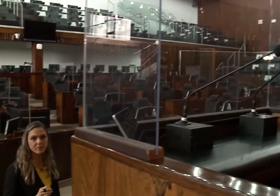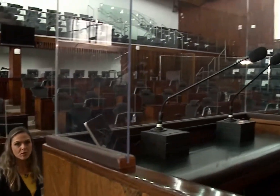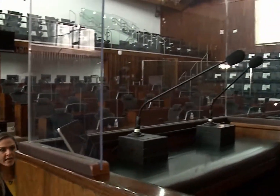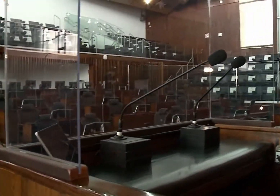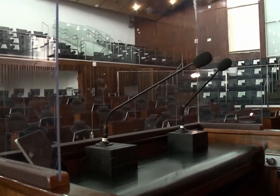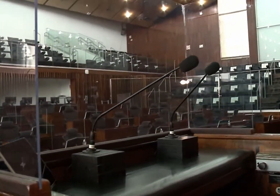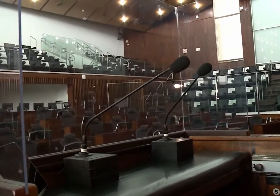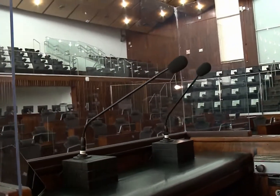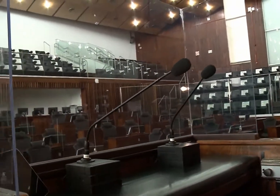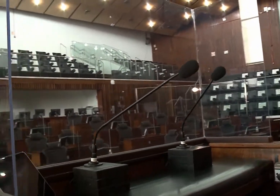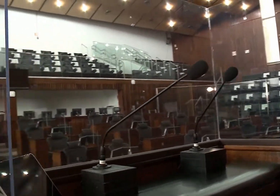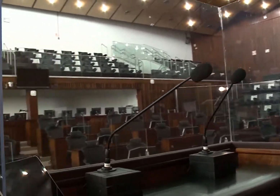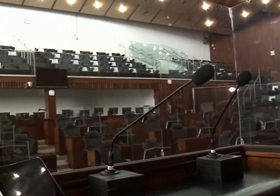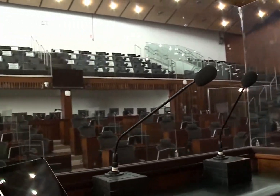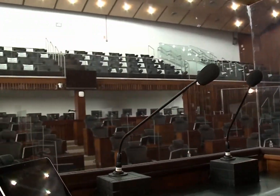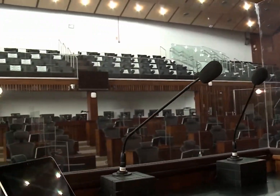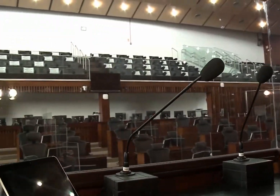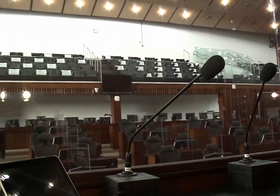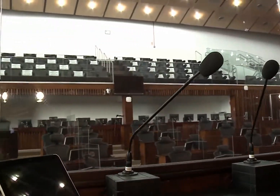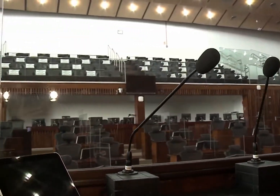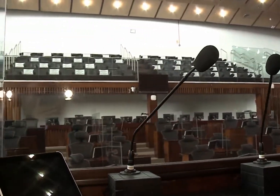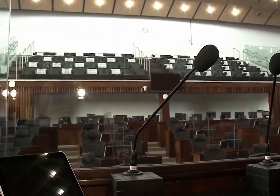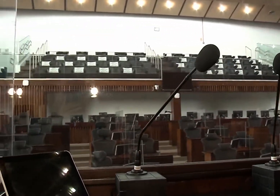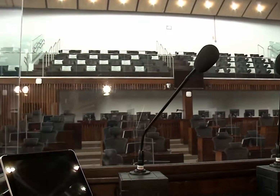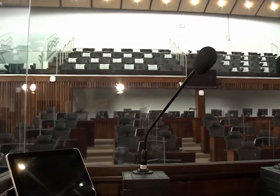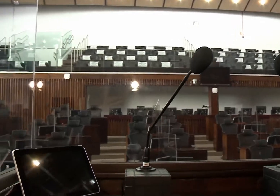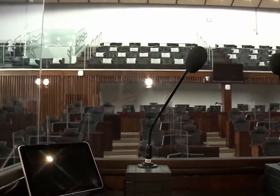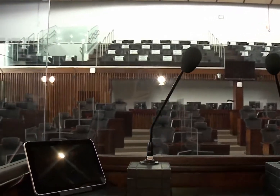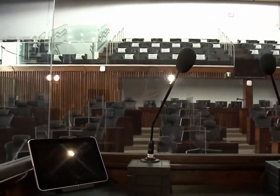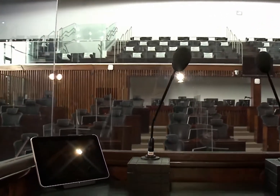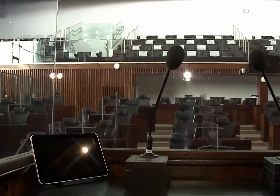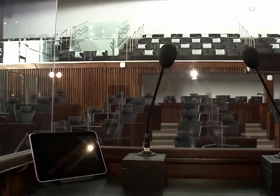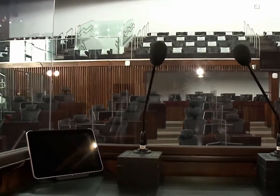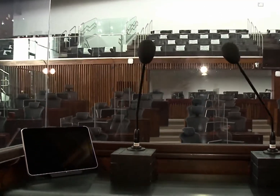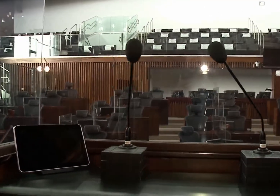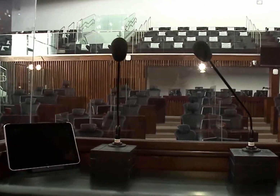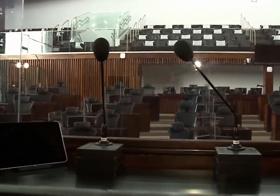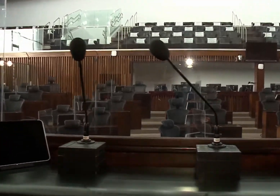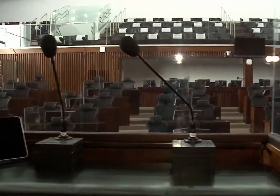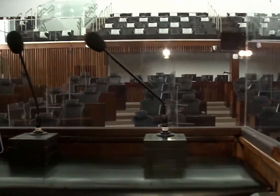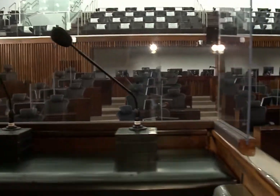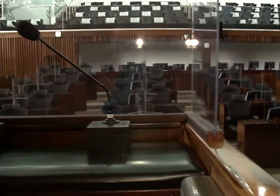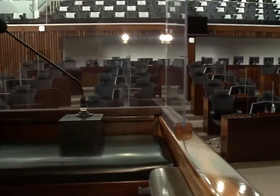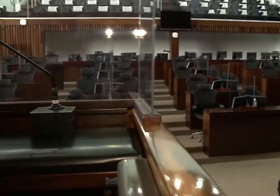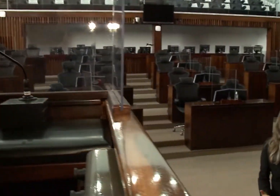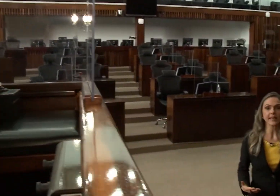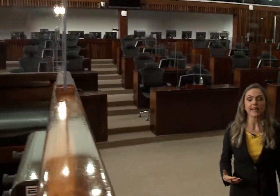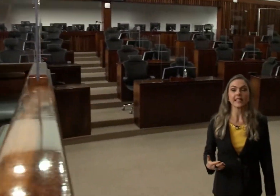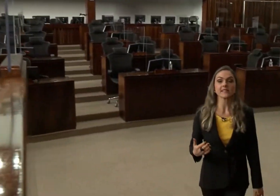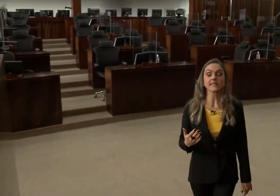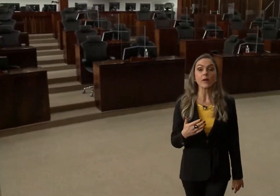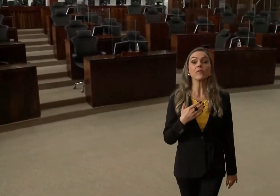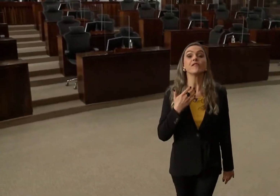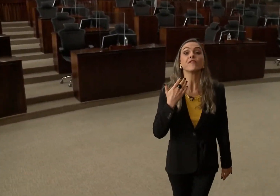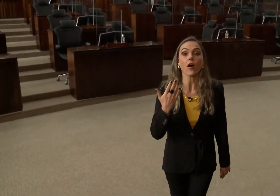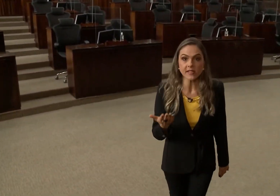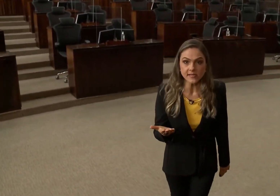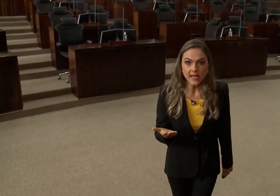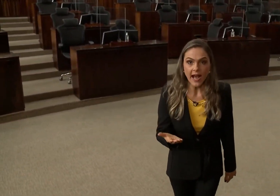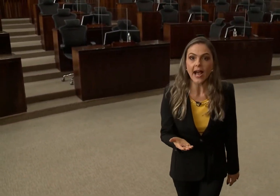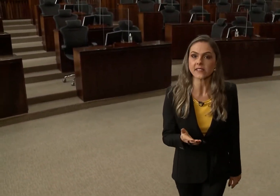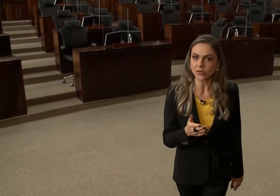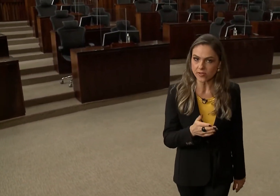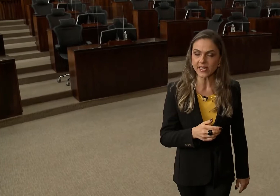Nesta tribuna, defendem as suas ideias, concordam e discordam. E assim, eles dão